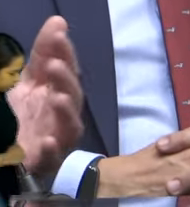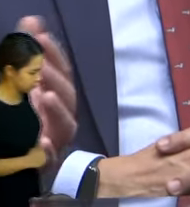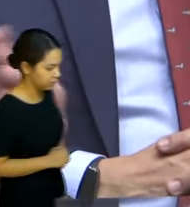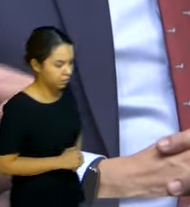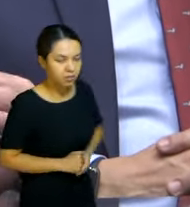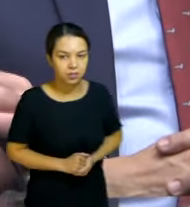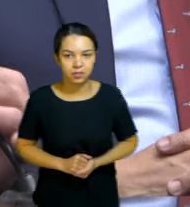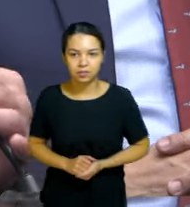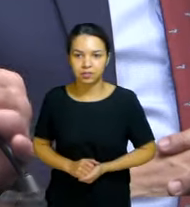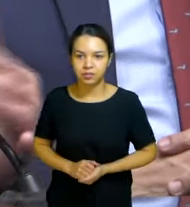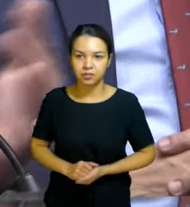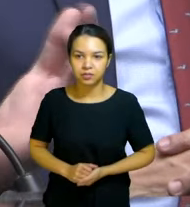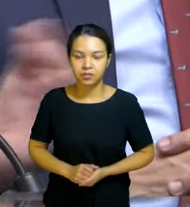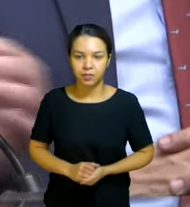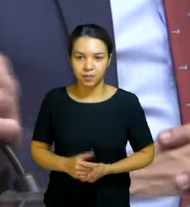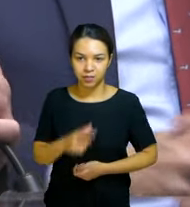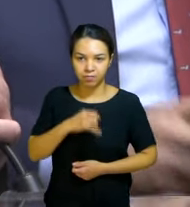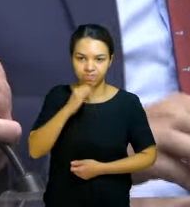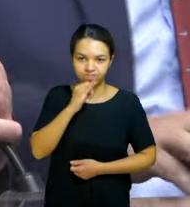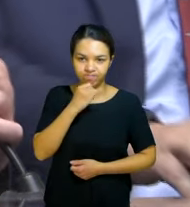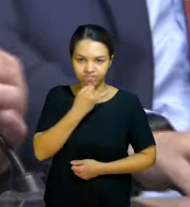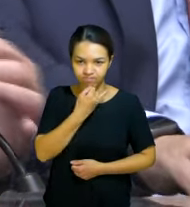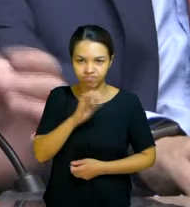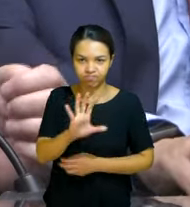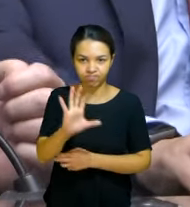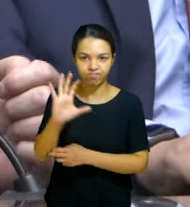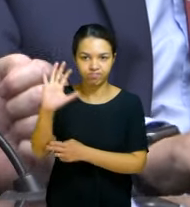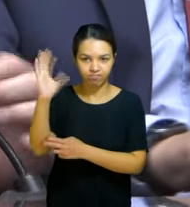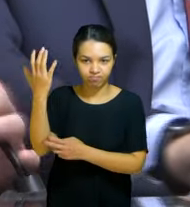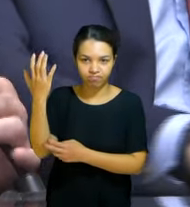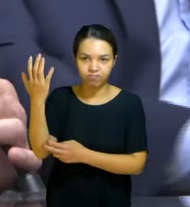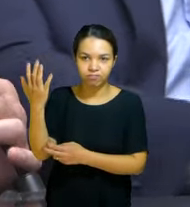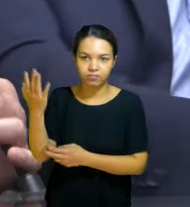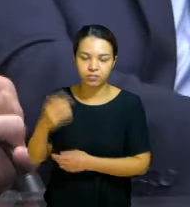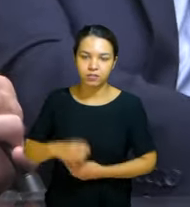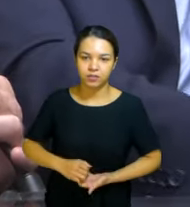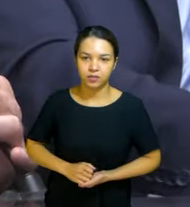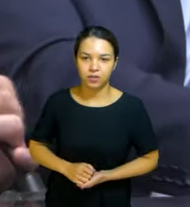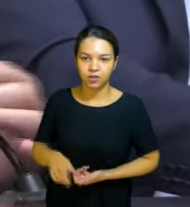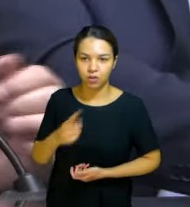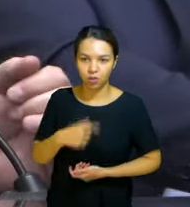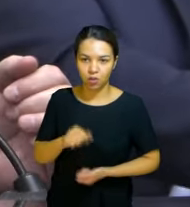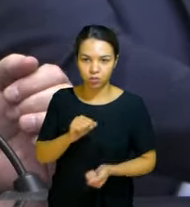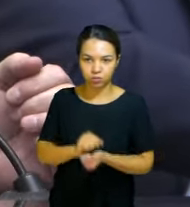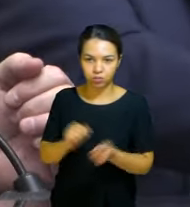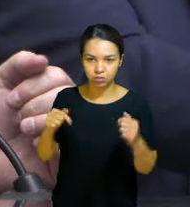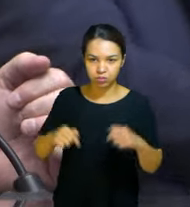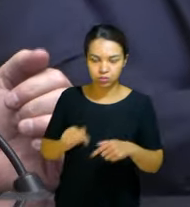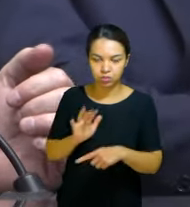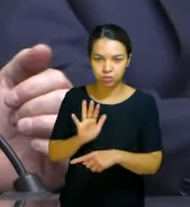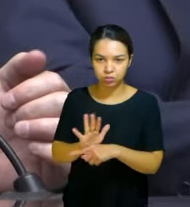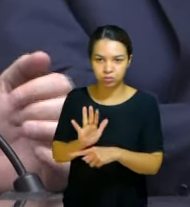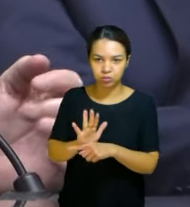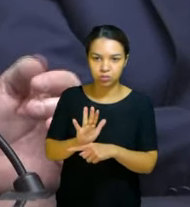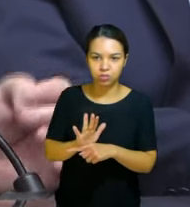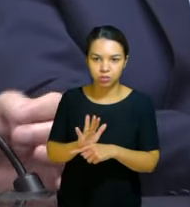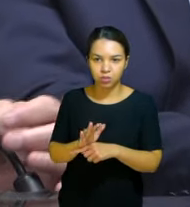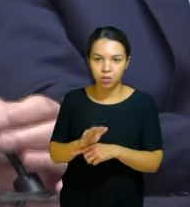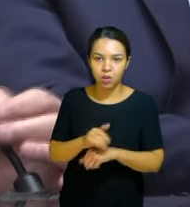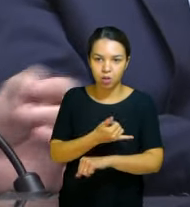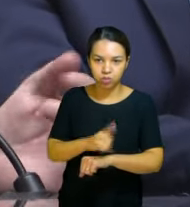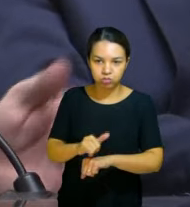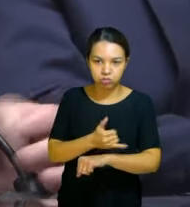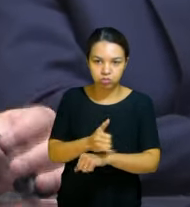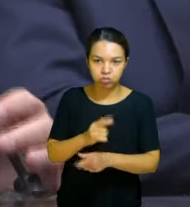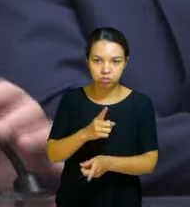preparos. E que, infelizmente, aconteceu esse episódio. Então, a gente está aí para contribuir, para colaborar e encontrar aí as alternativas que não